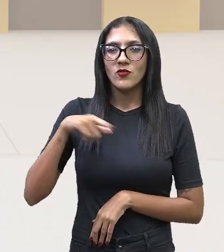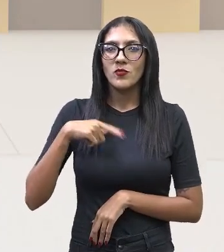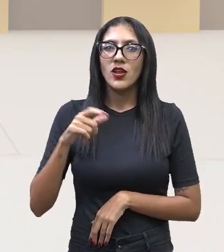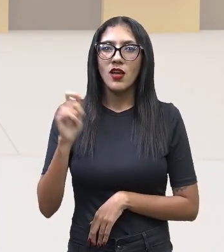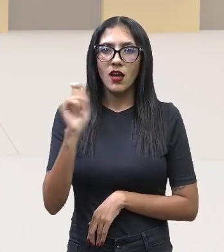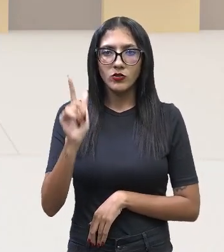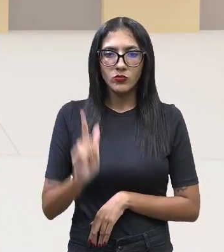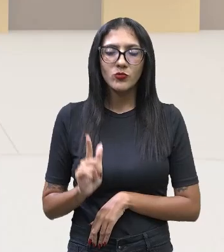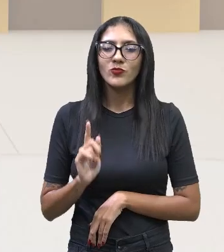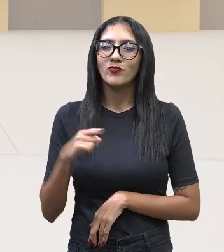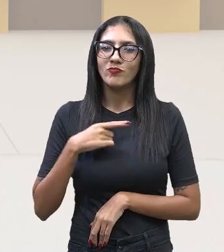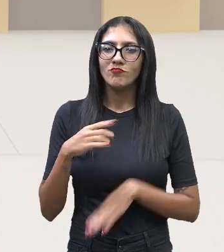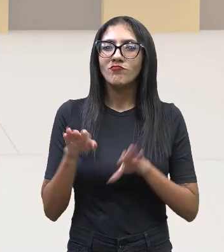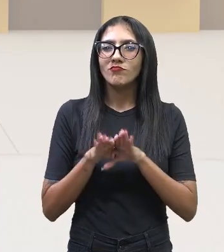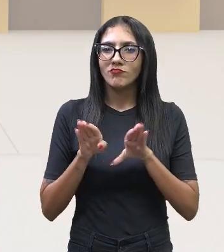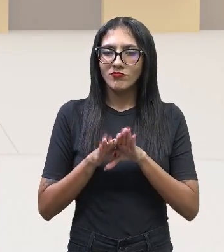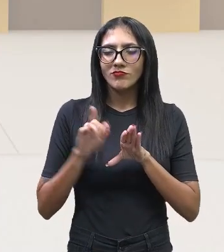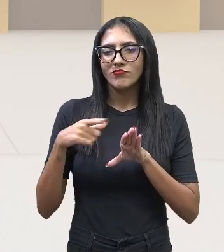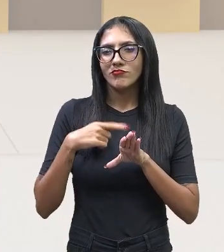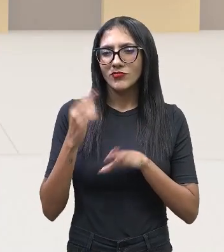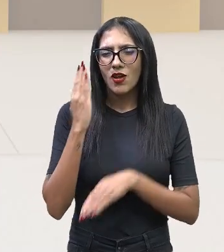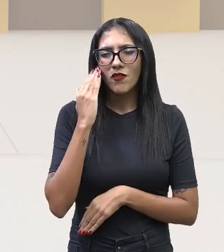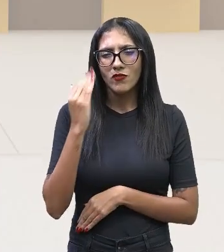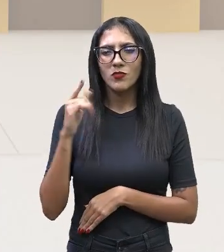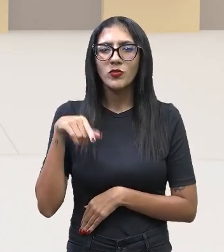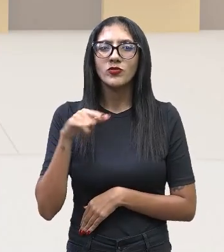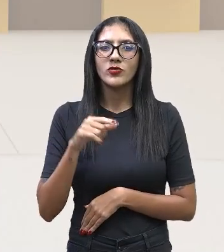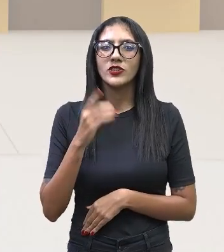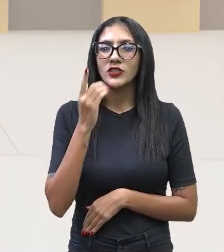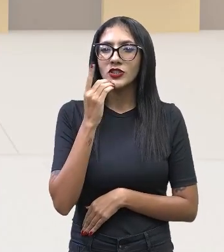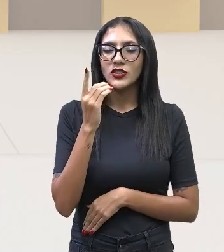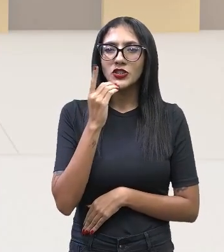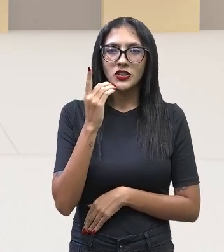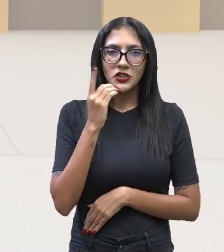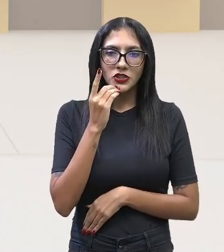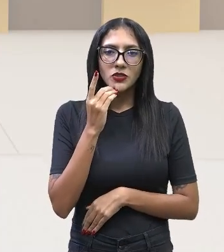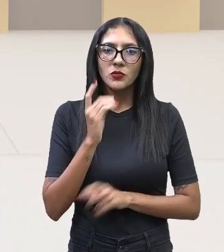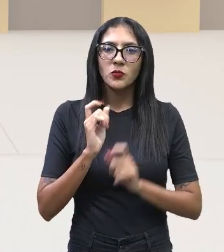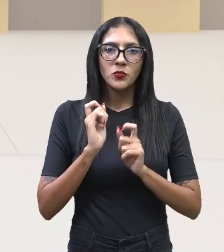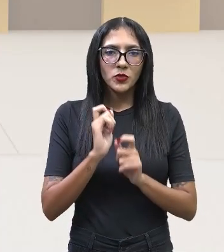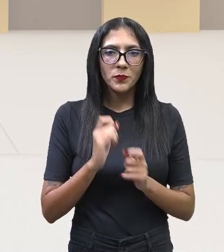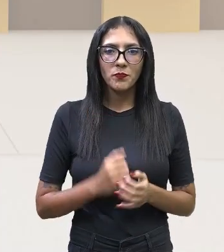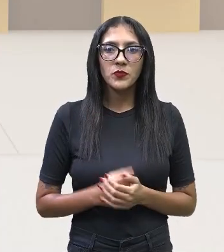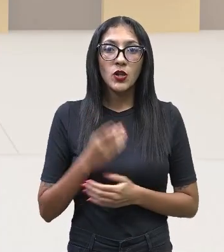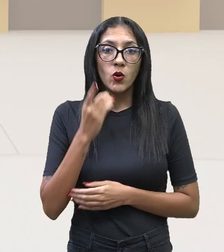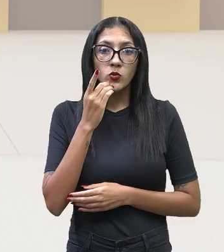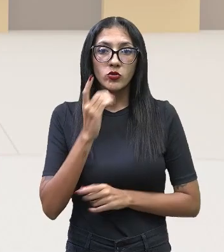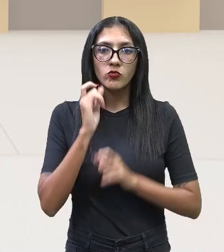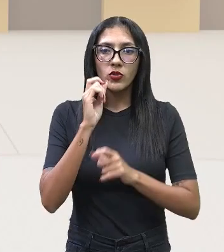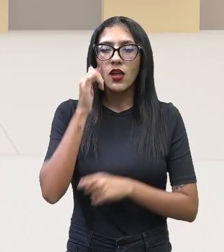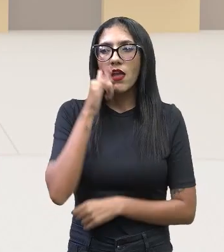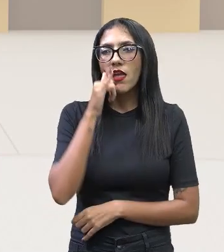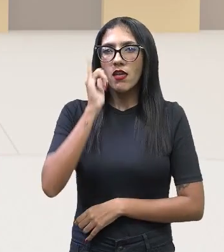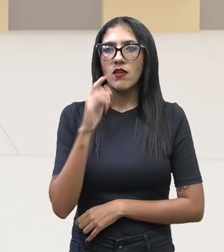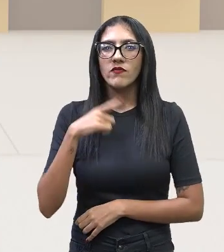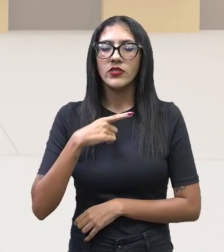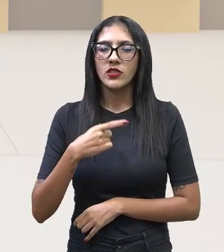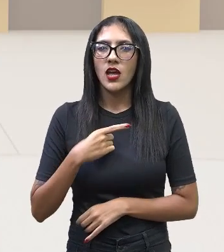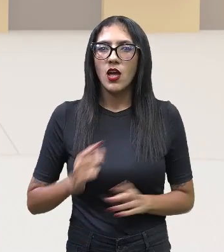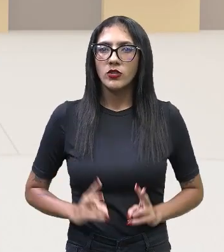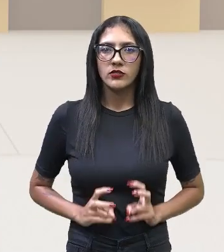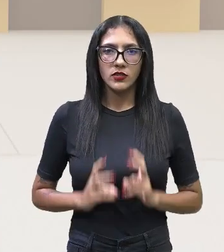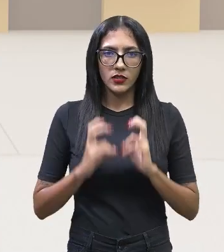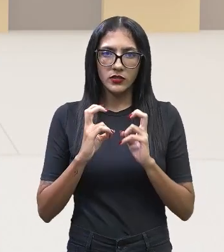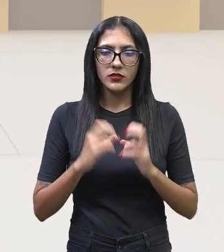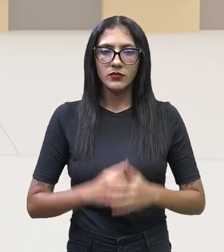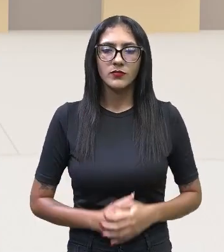ele é o mais conhecido aí para poder comemorar o dia de combate ao câncer de próstata,